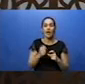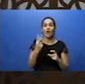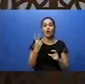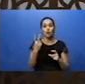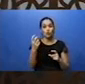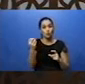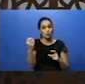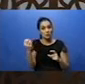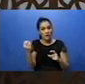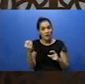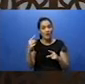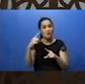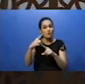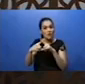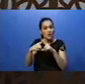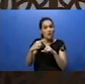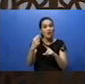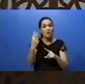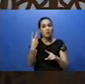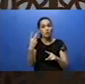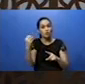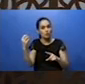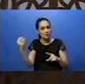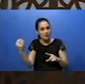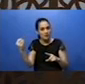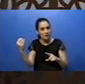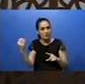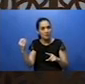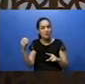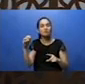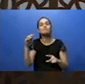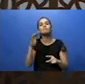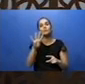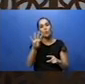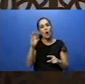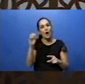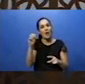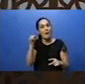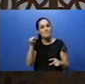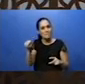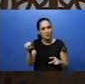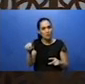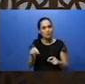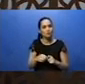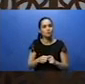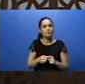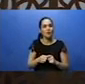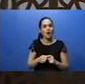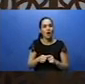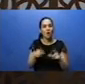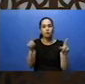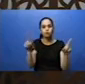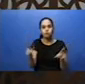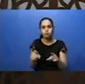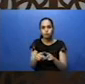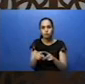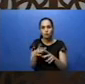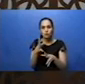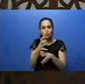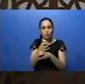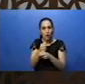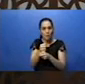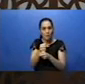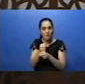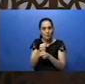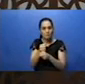é 200 vezes 200, que vai dar 40.000. Agora vamos somar esses dois. Este